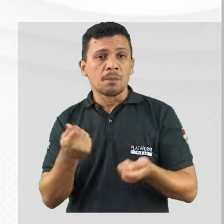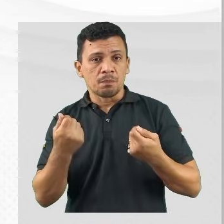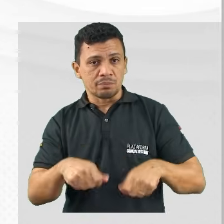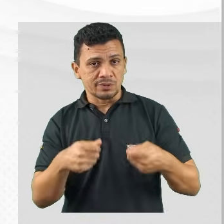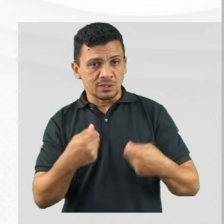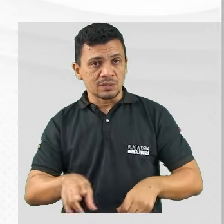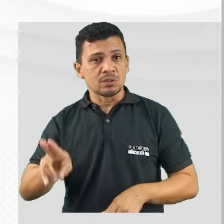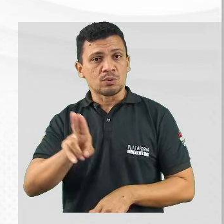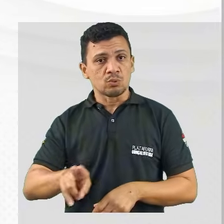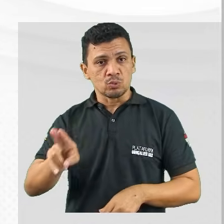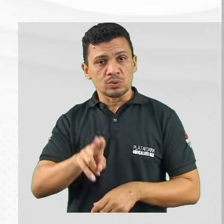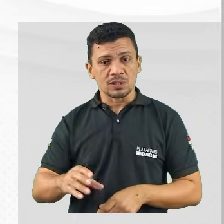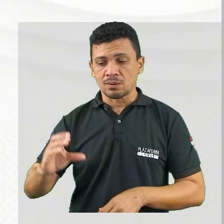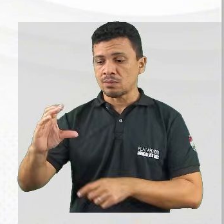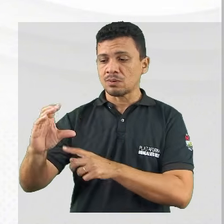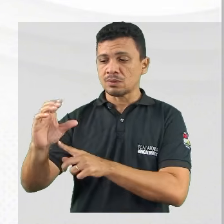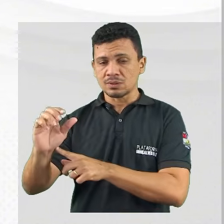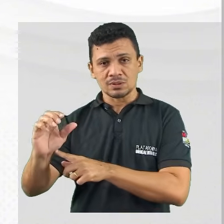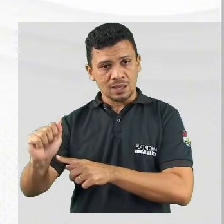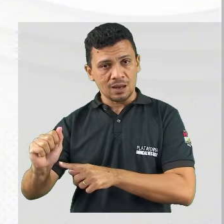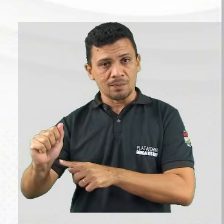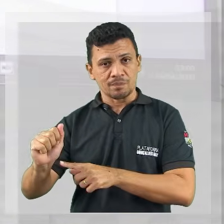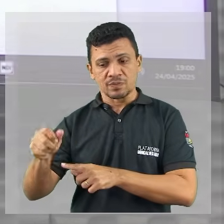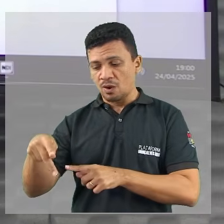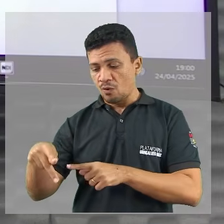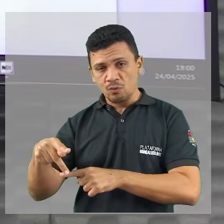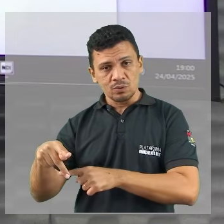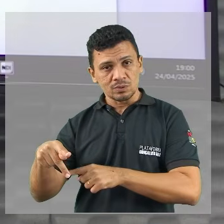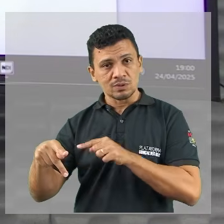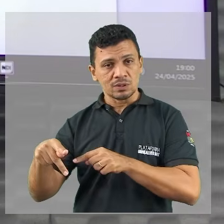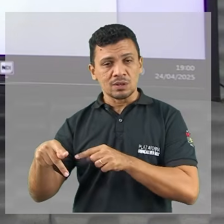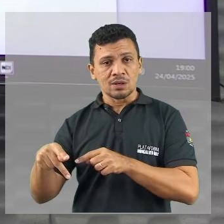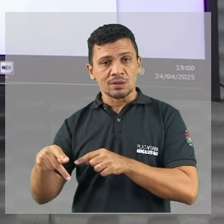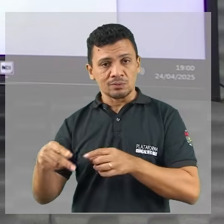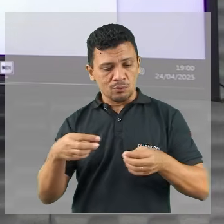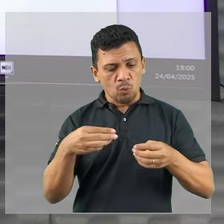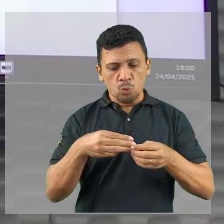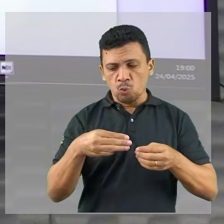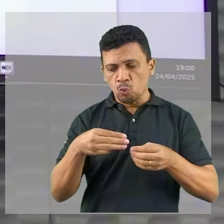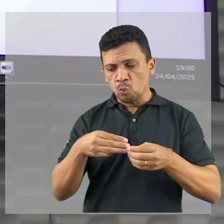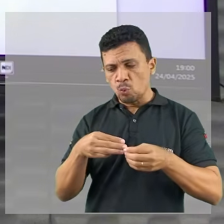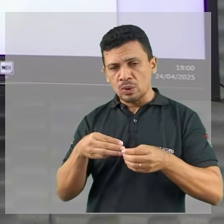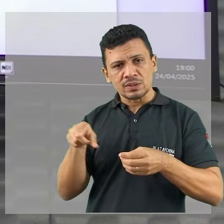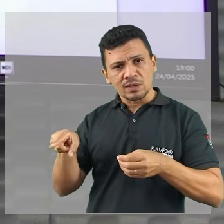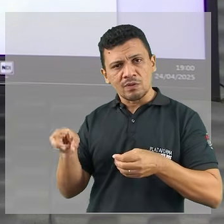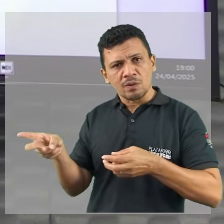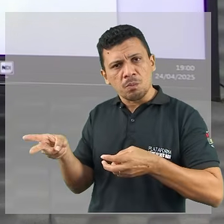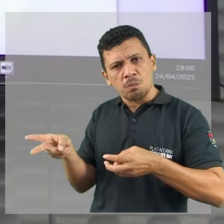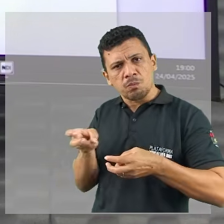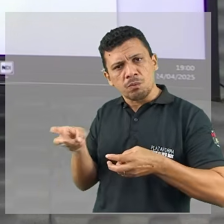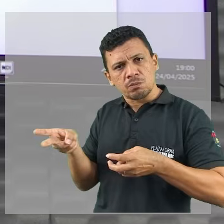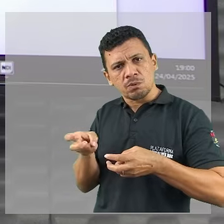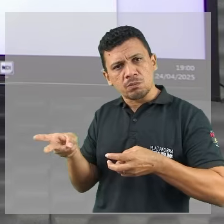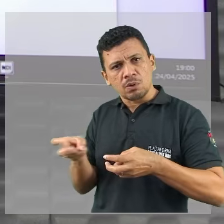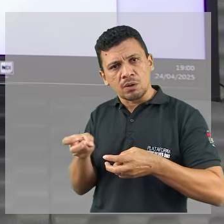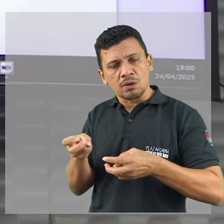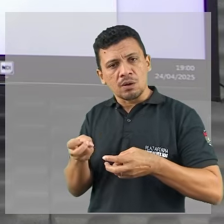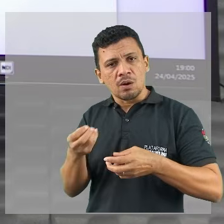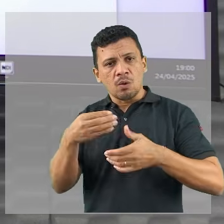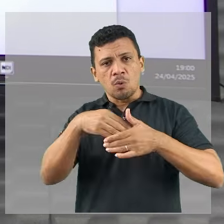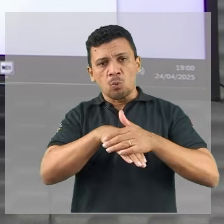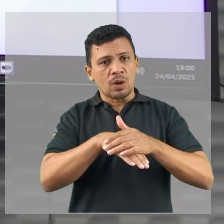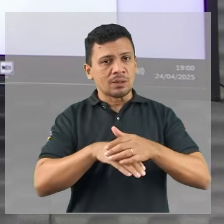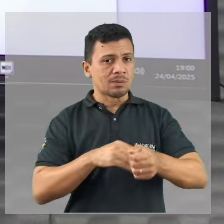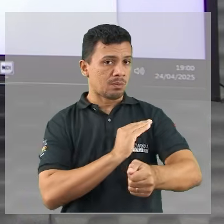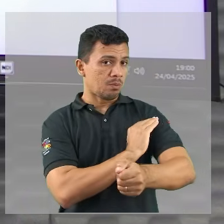desses nutrientes, existe uma célula que vai lá e retira para poder disponibilizar ela para musculatura,